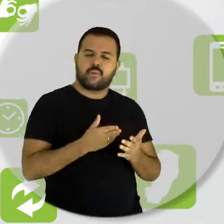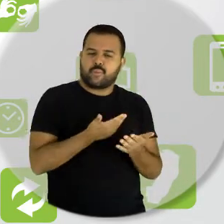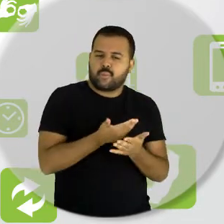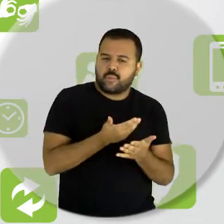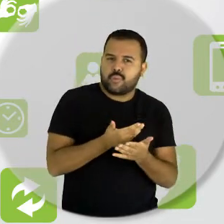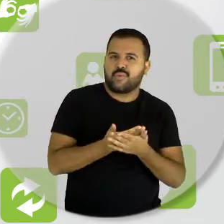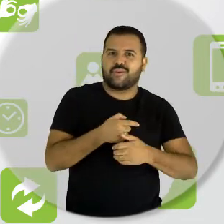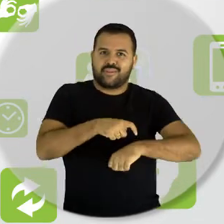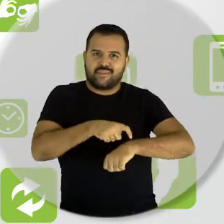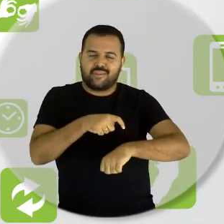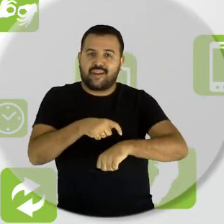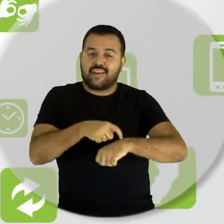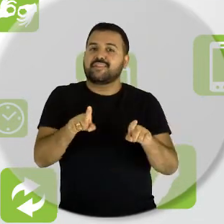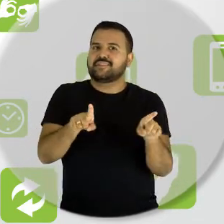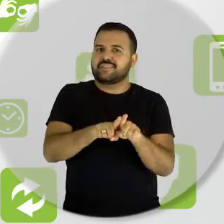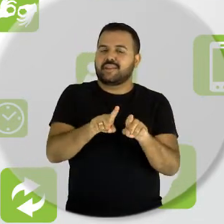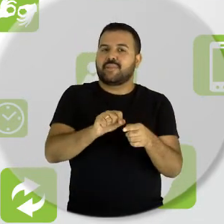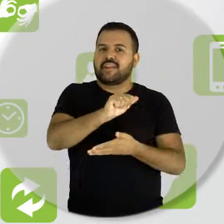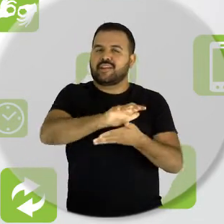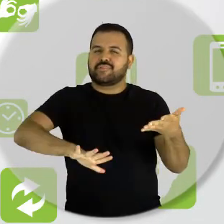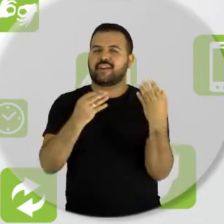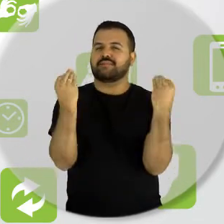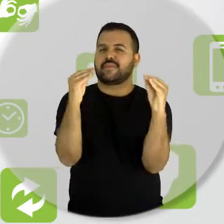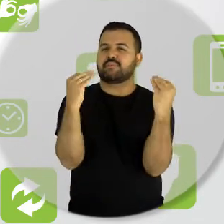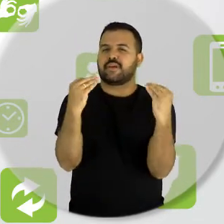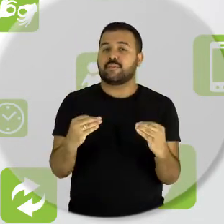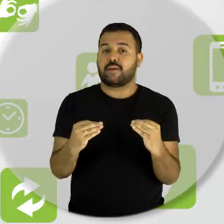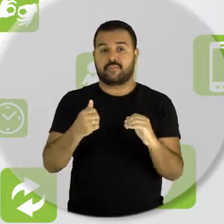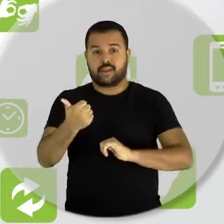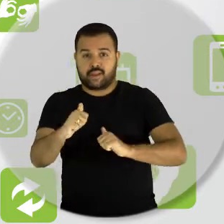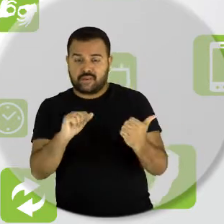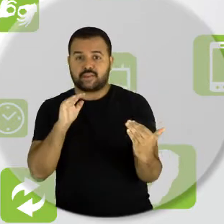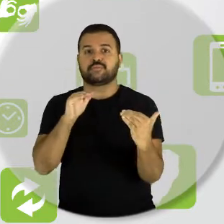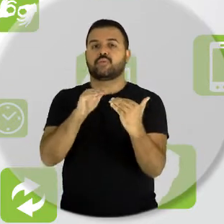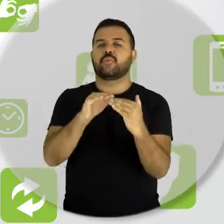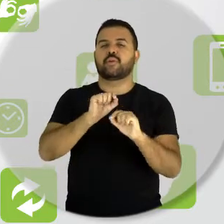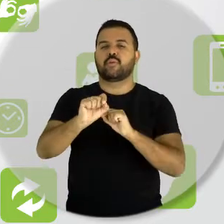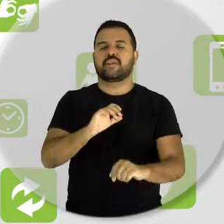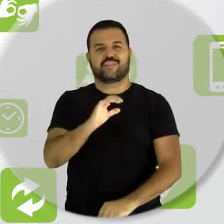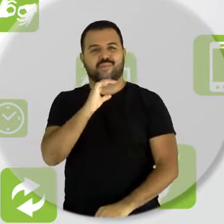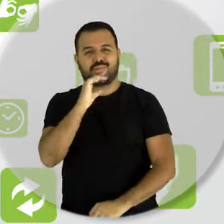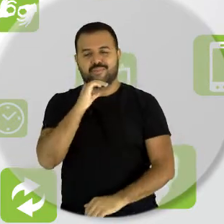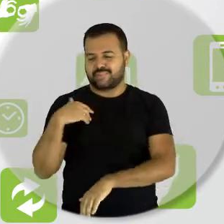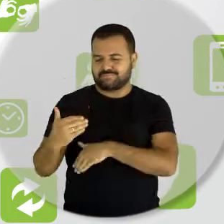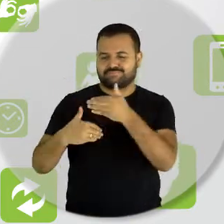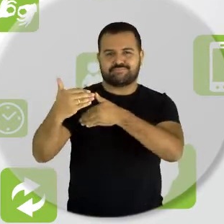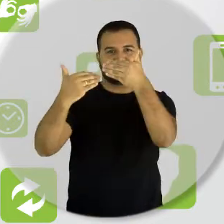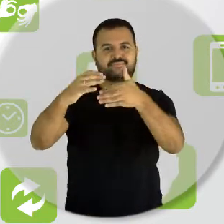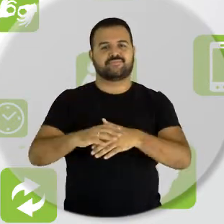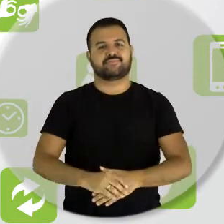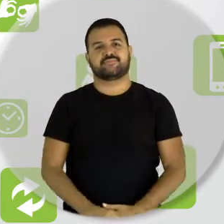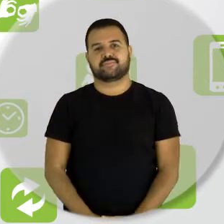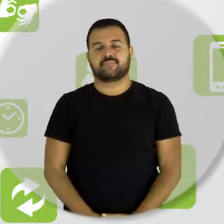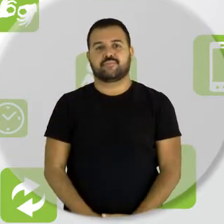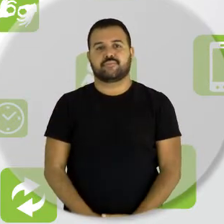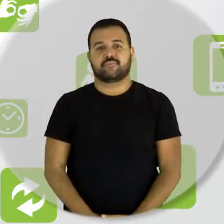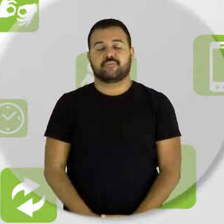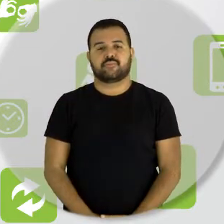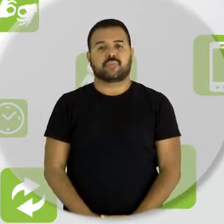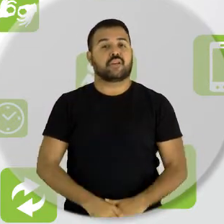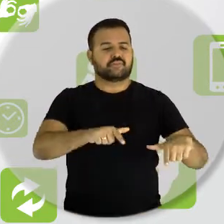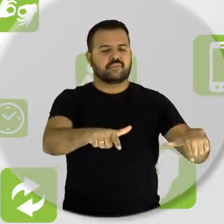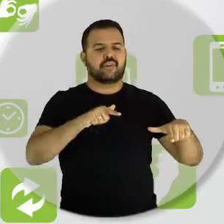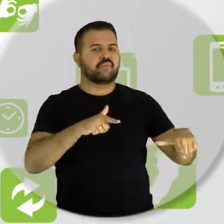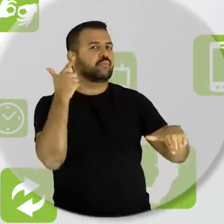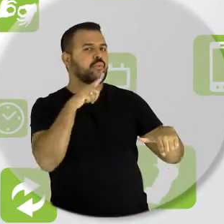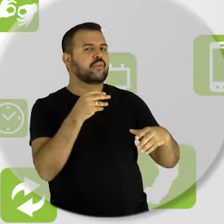das atividades, pois as avaliações fazem parte de todo um processo de construção de conhecimento. Para